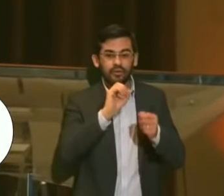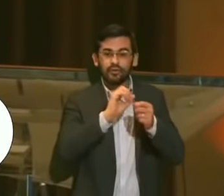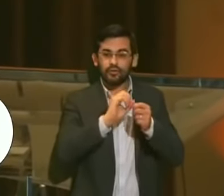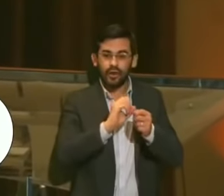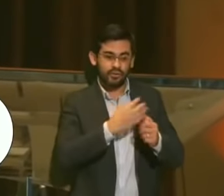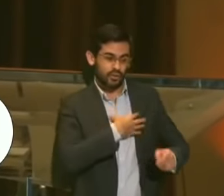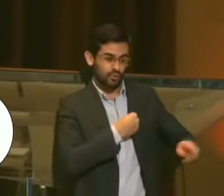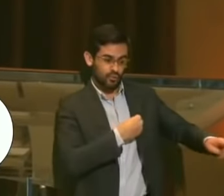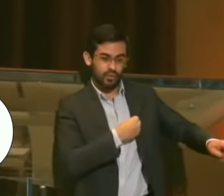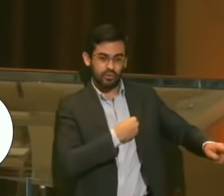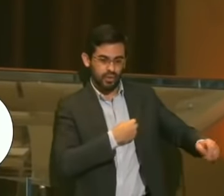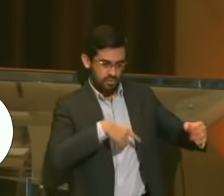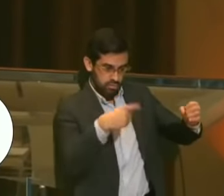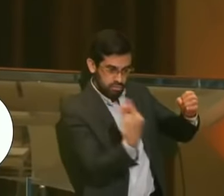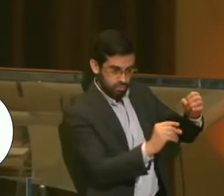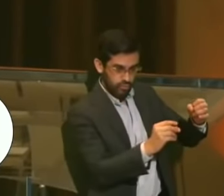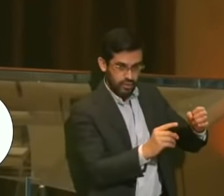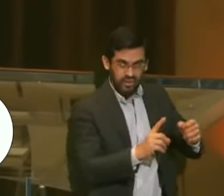E ele não faz por mal.